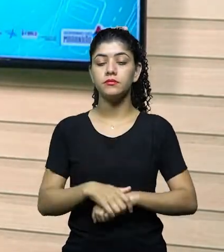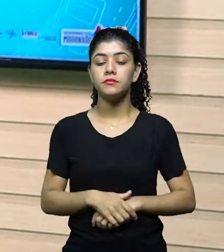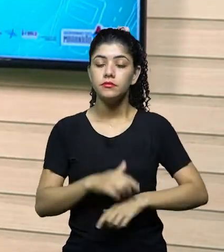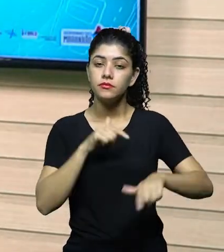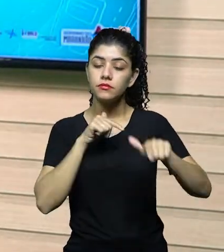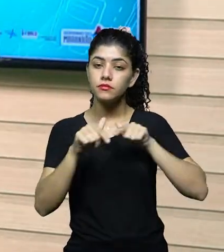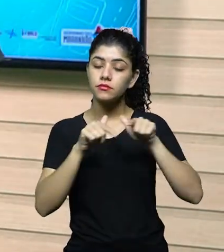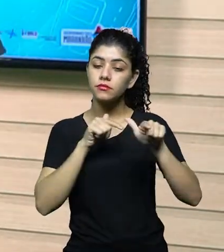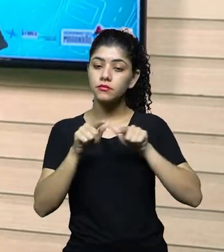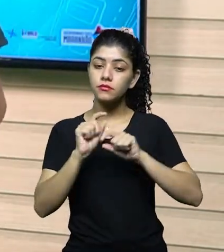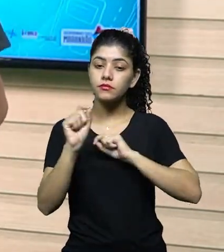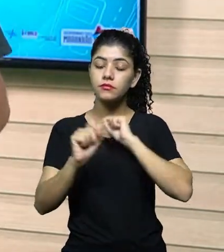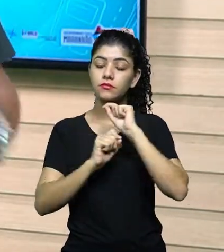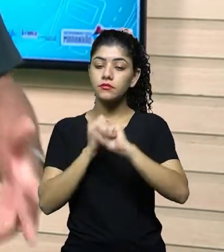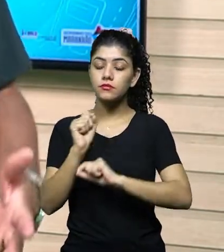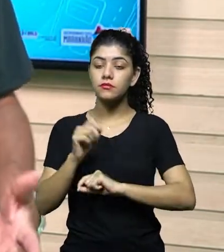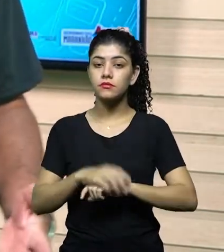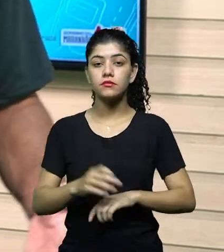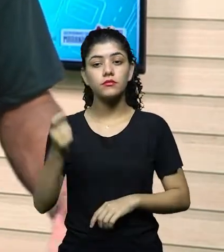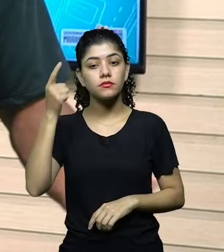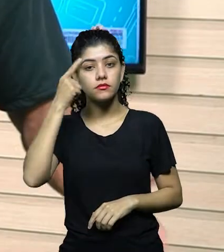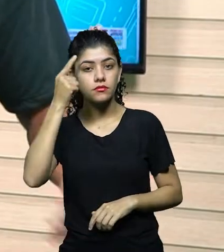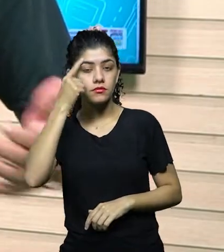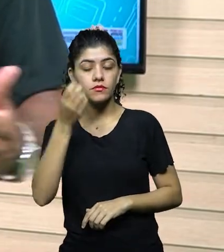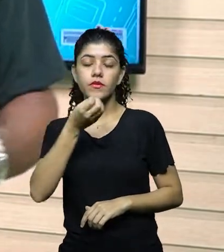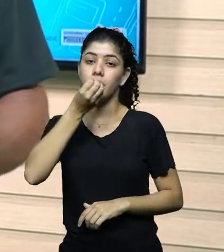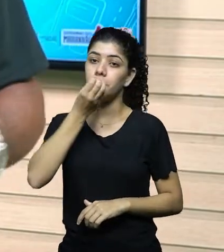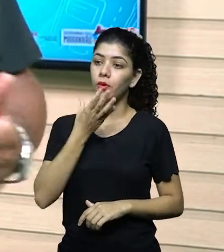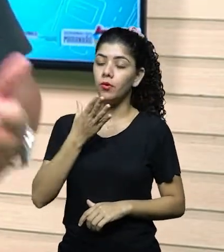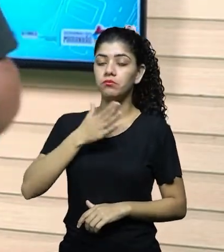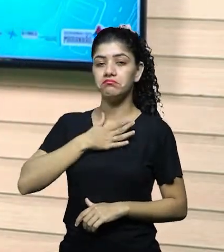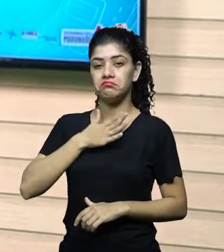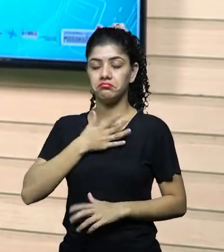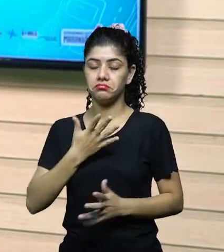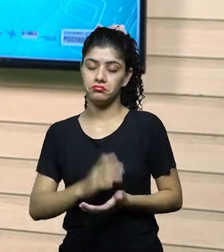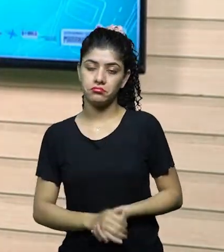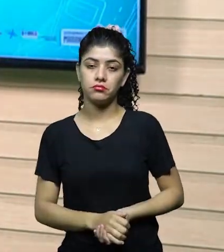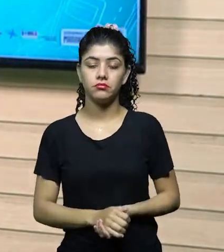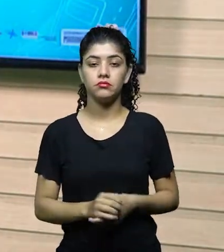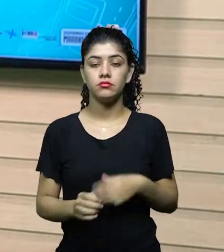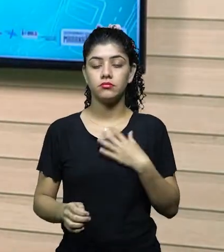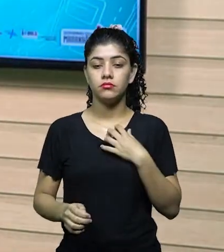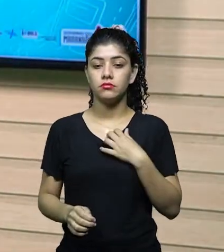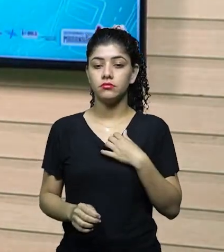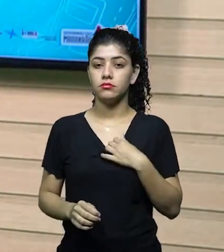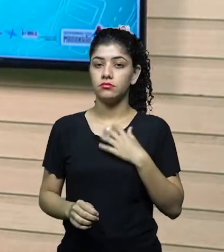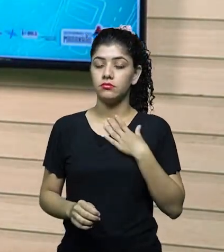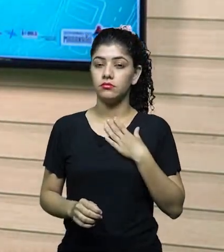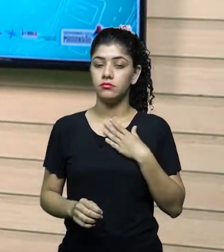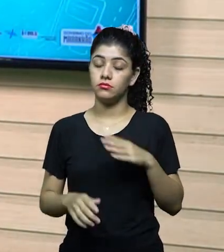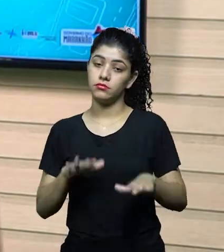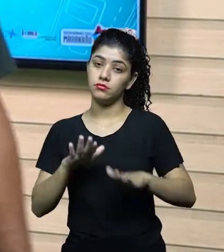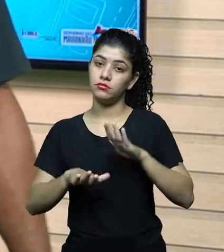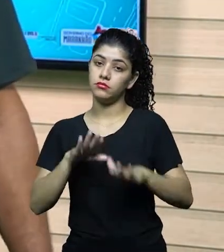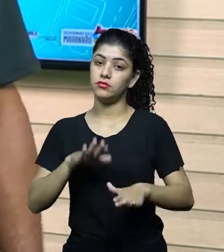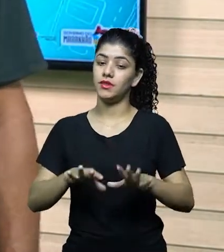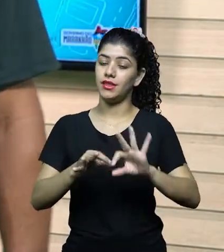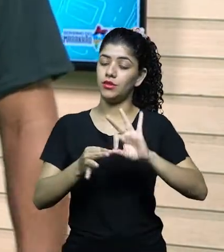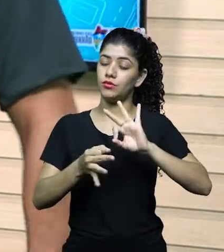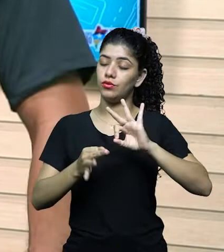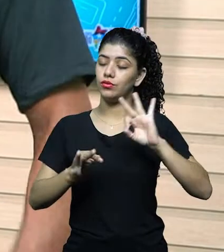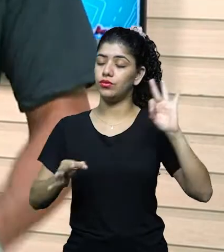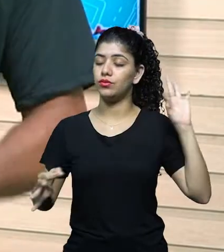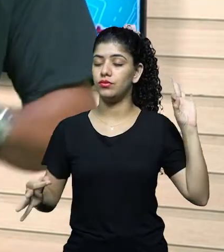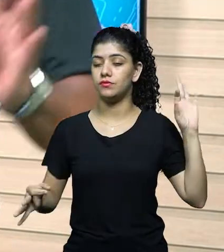um serviço que ela pensa que vai ser benefício para ela a curto prazo, mas talvez seja a longo prazo.